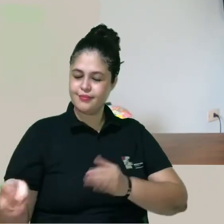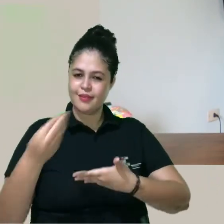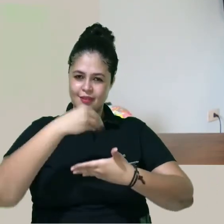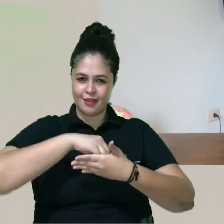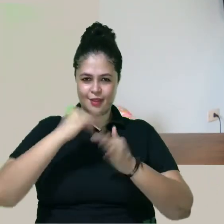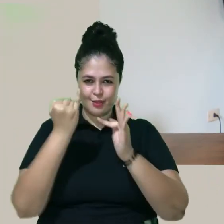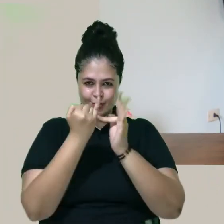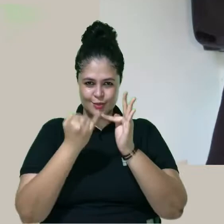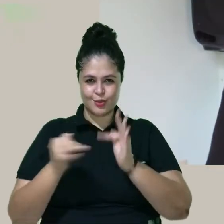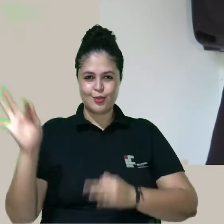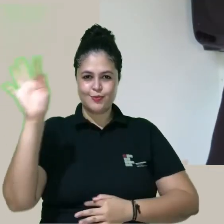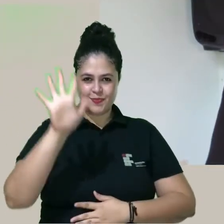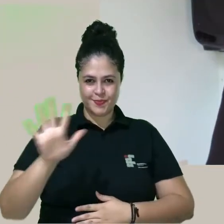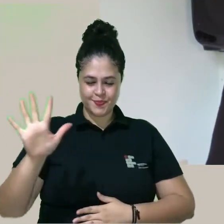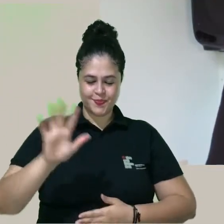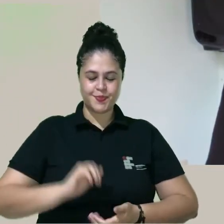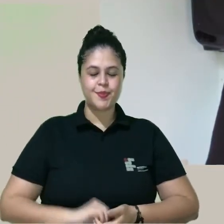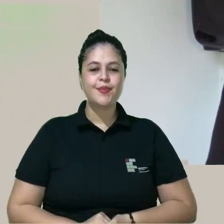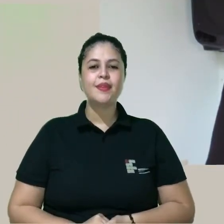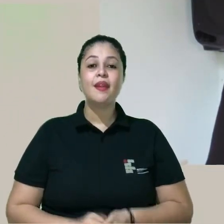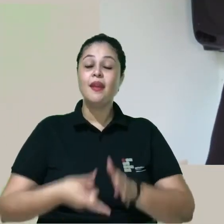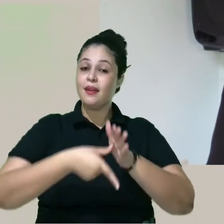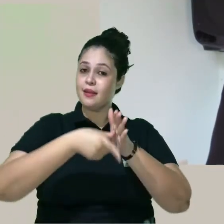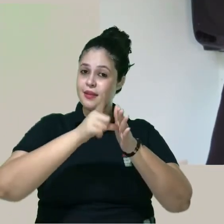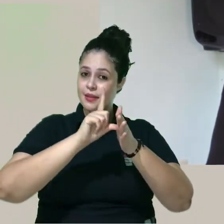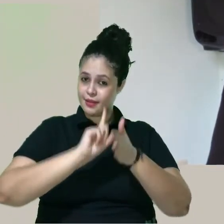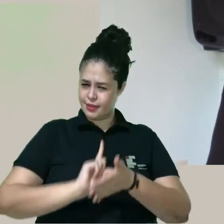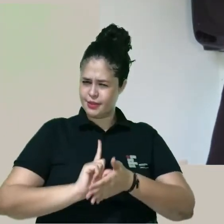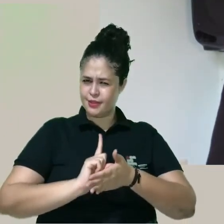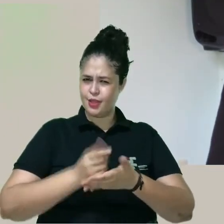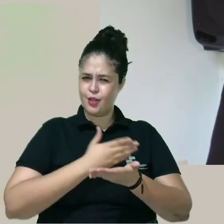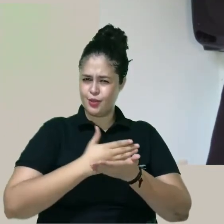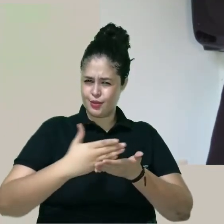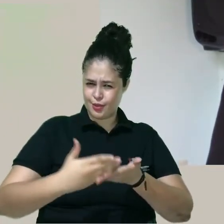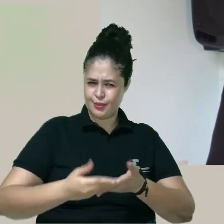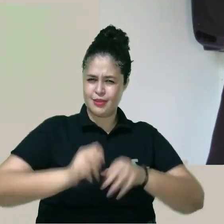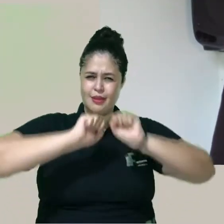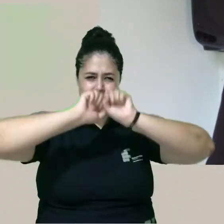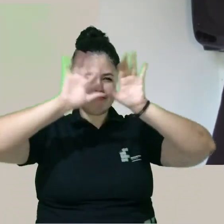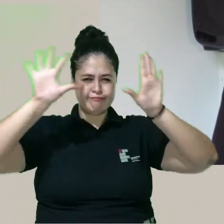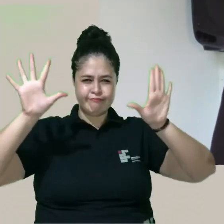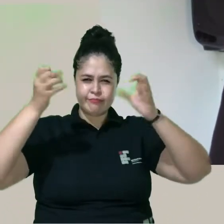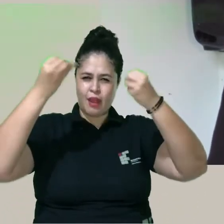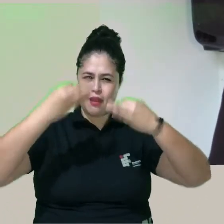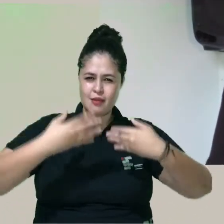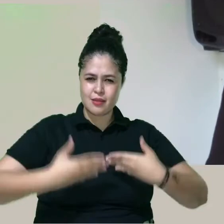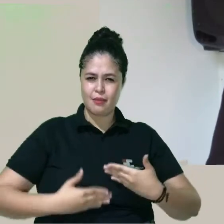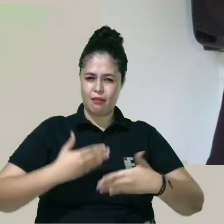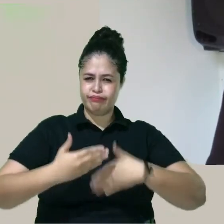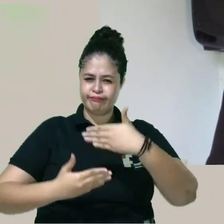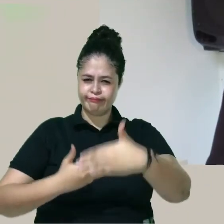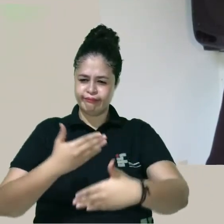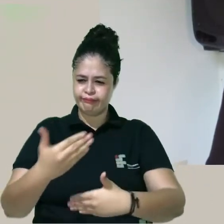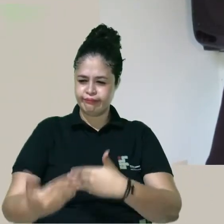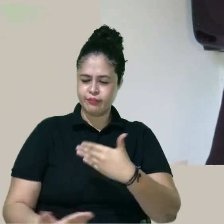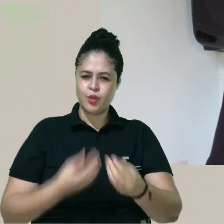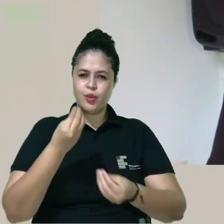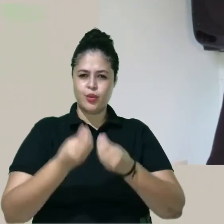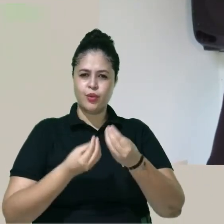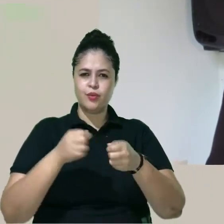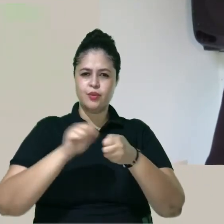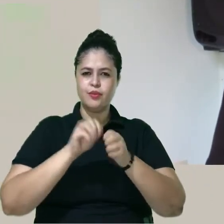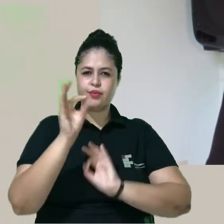do Instituto Federal. Muito bem. Antes de esclarecer o passo a passo